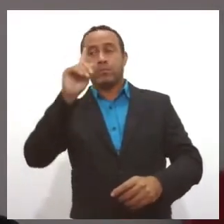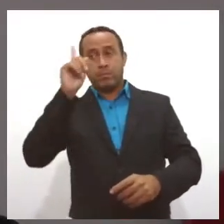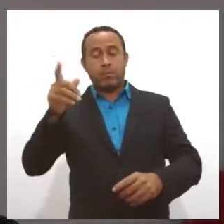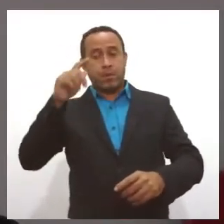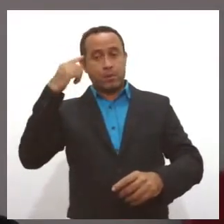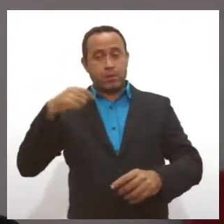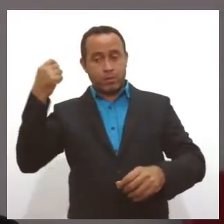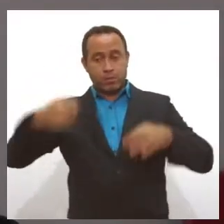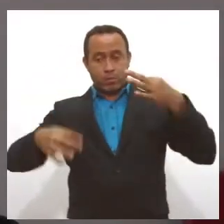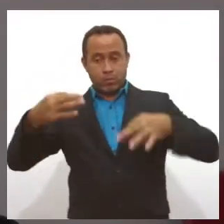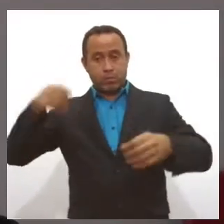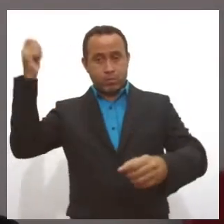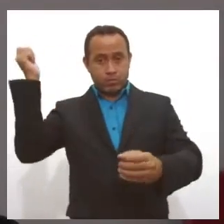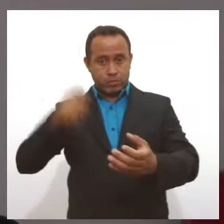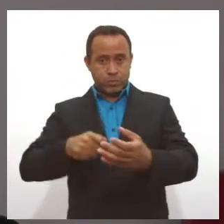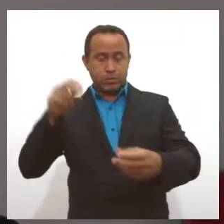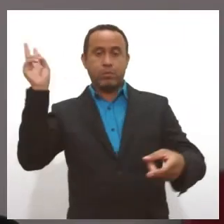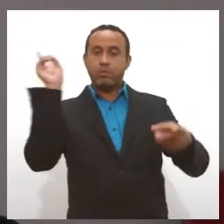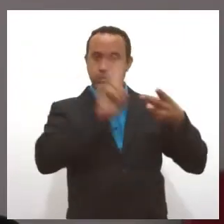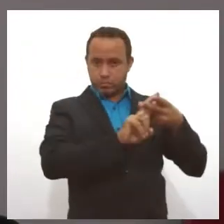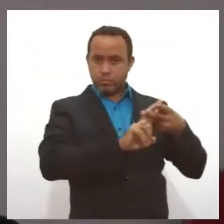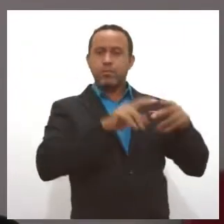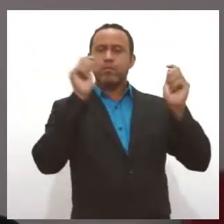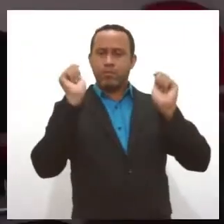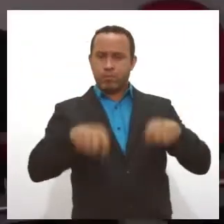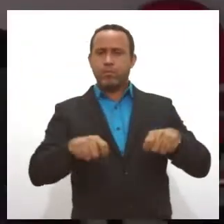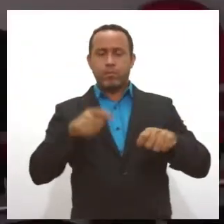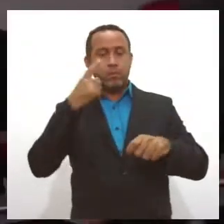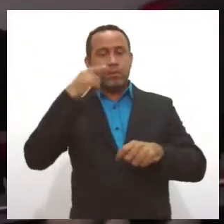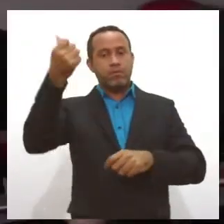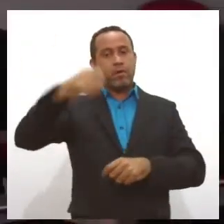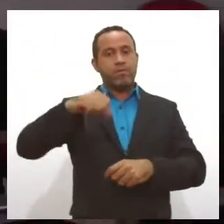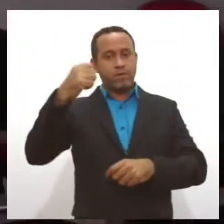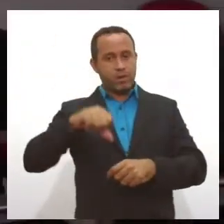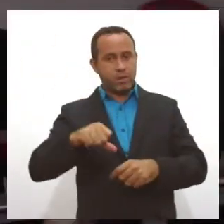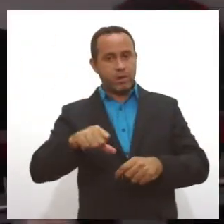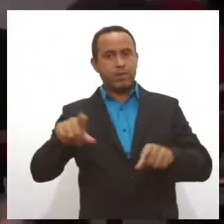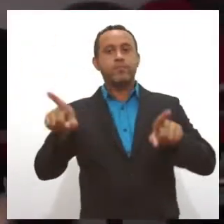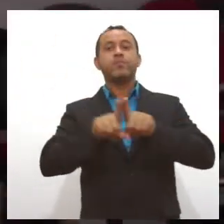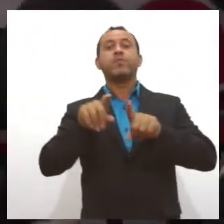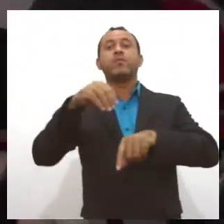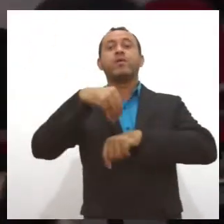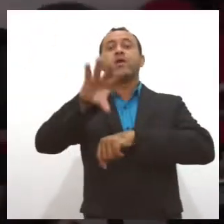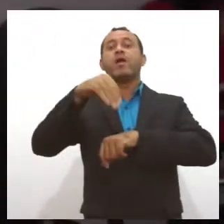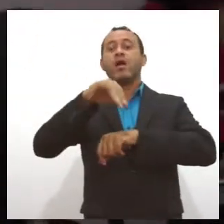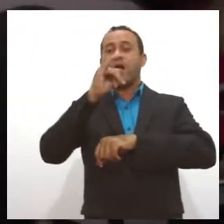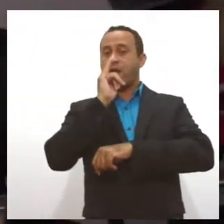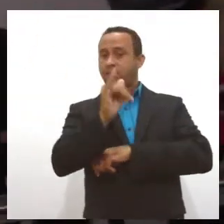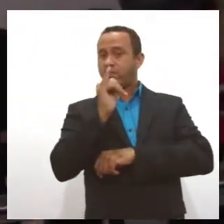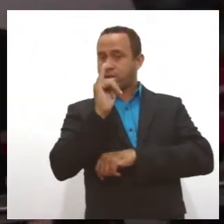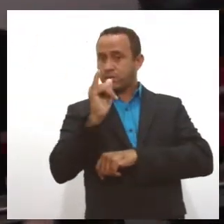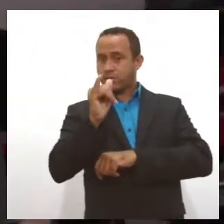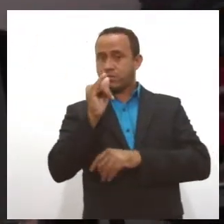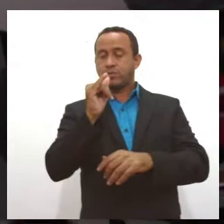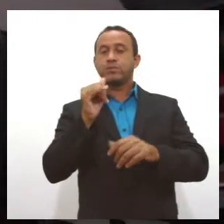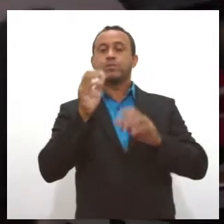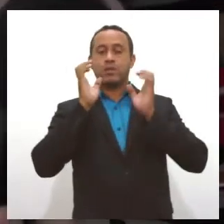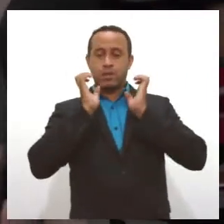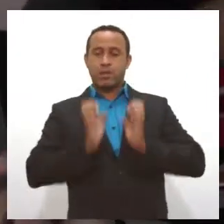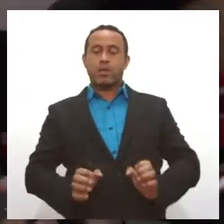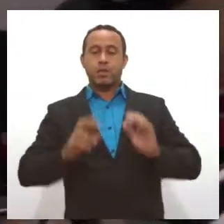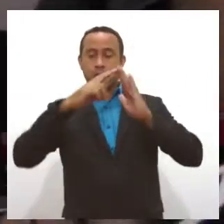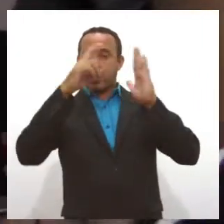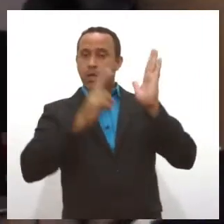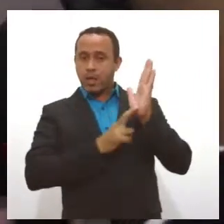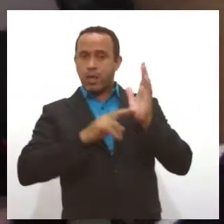eleitoral, entendeu? Que fará a apuração dos fatos. Ele também alertou sobre procedimentos disciplinares que estão